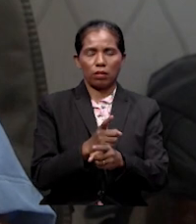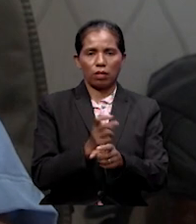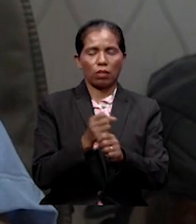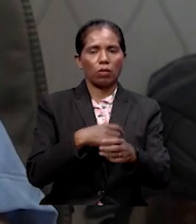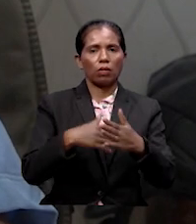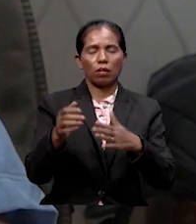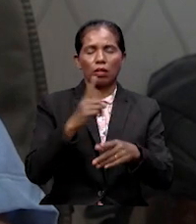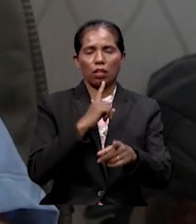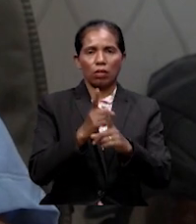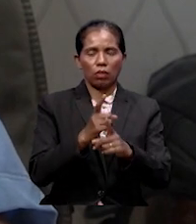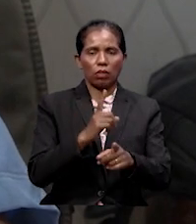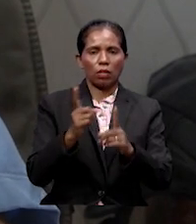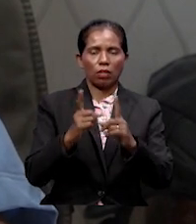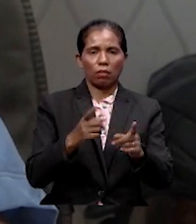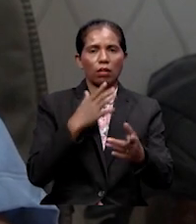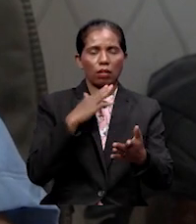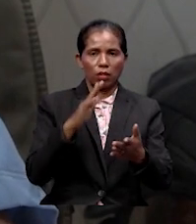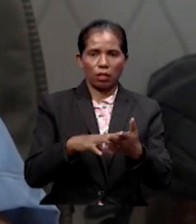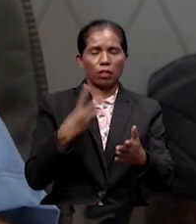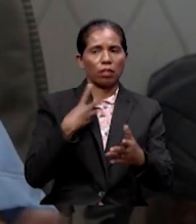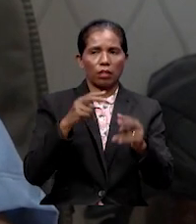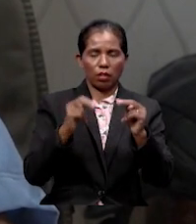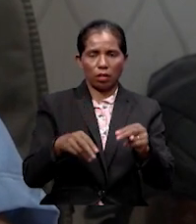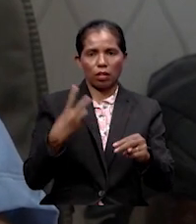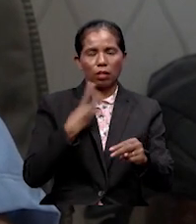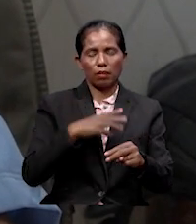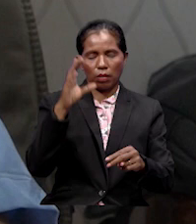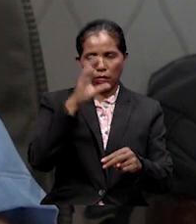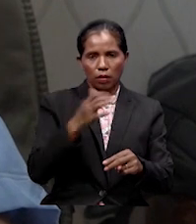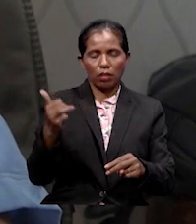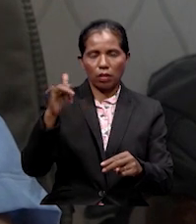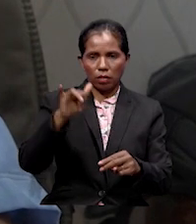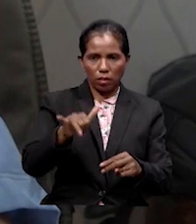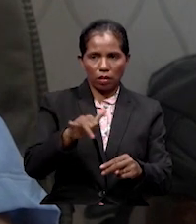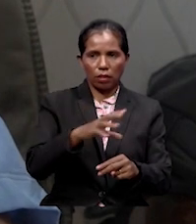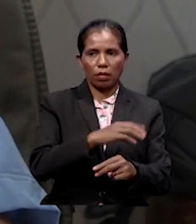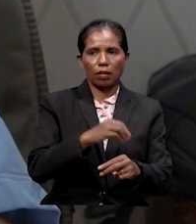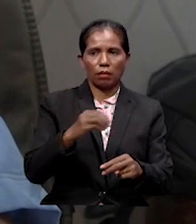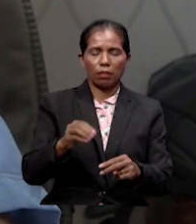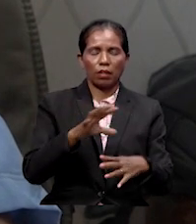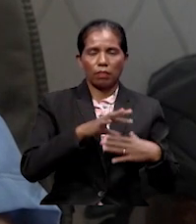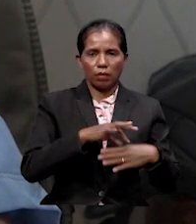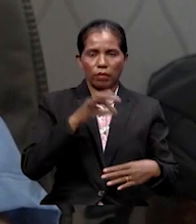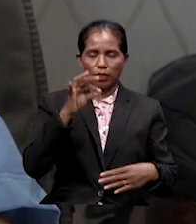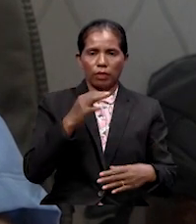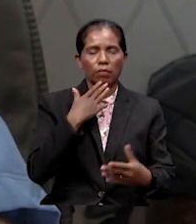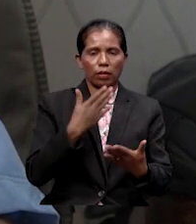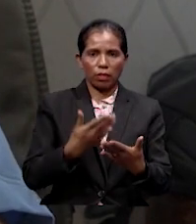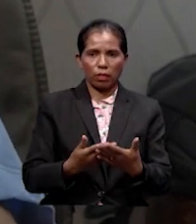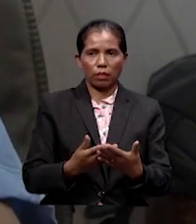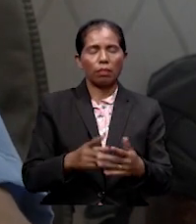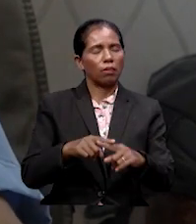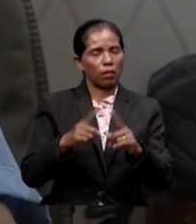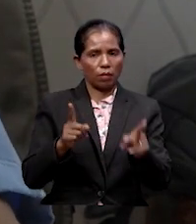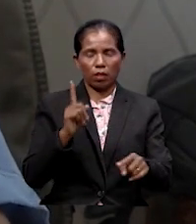la sehat ne eh tinga ha ita bel buka sira direita de buka be beneficio eh hetan lukur mai be